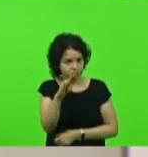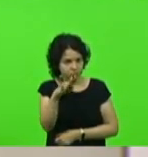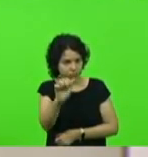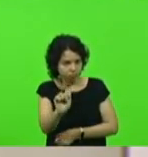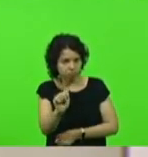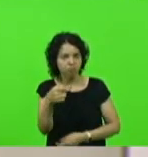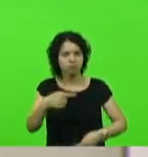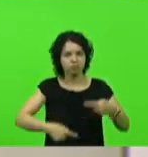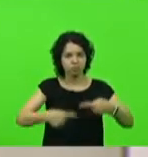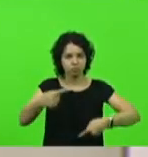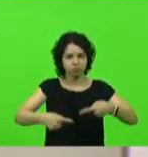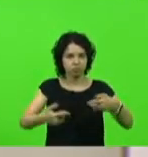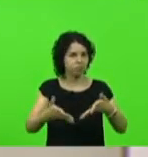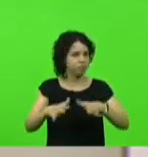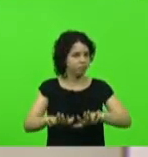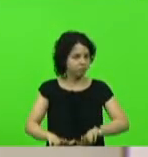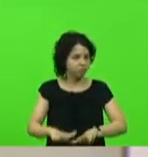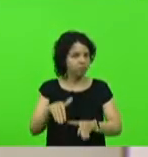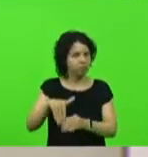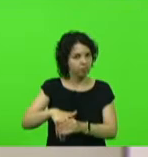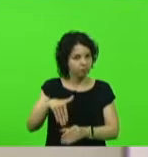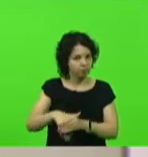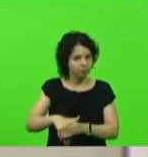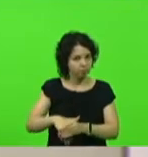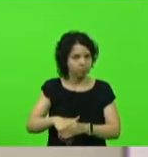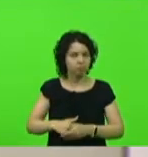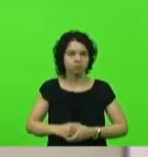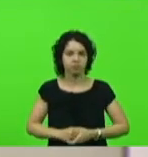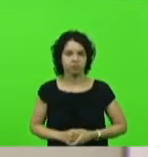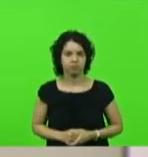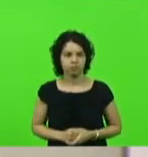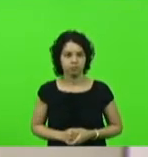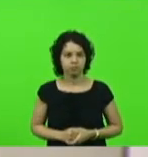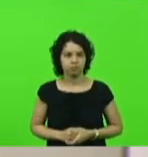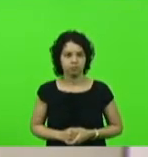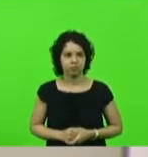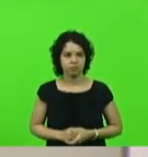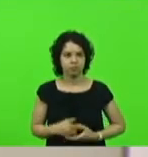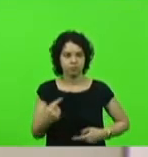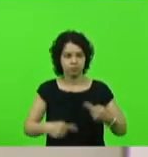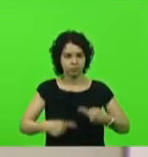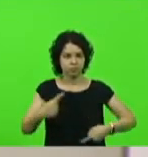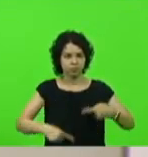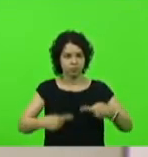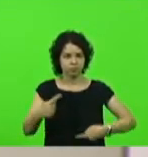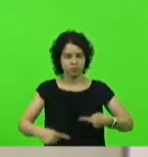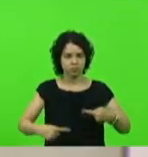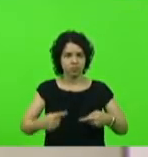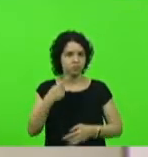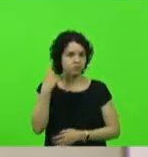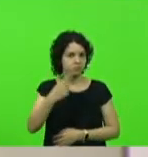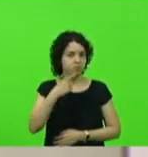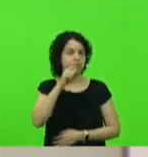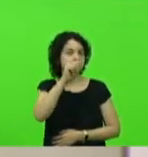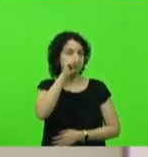Não havendo quem queira discutir, em votação. Para discutir, com a palavra, o autor deputado João